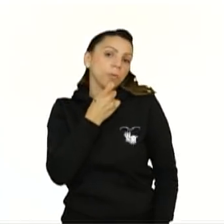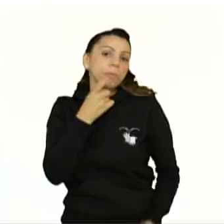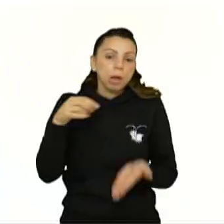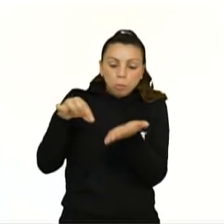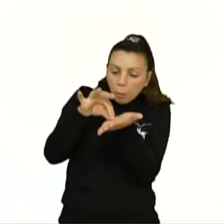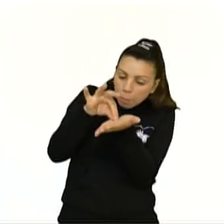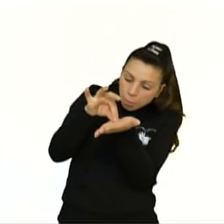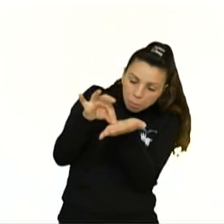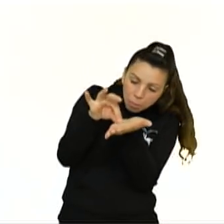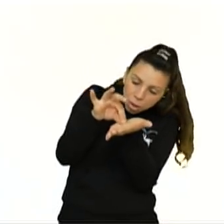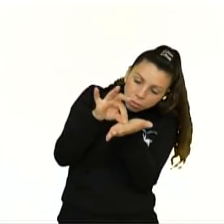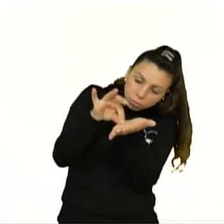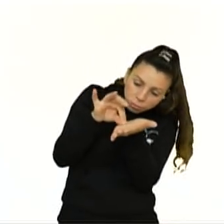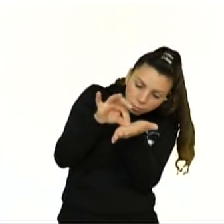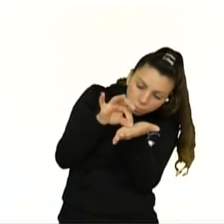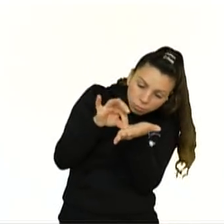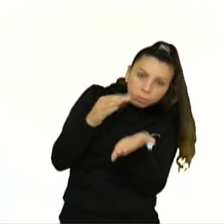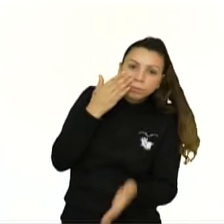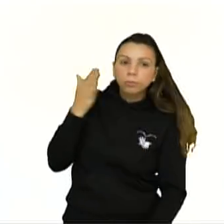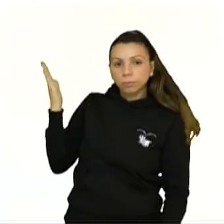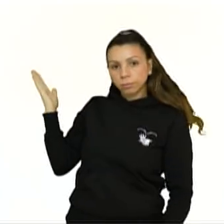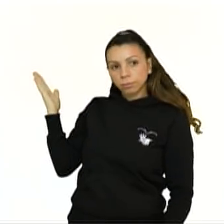vai dar então uma cor